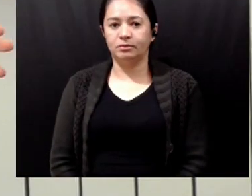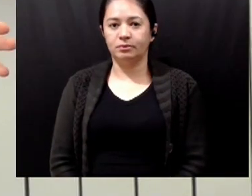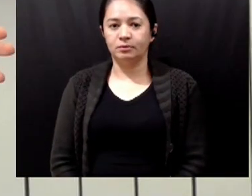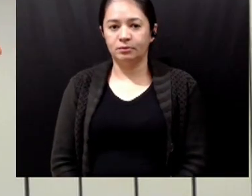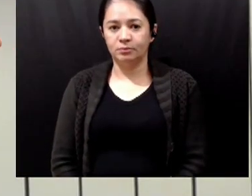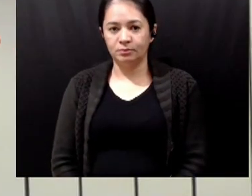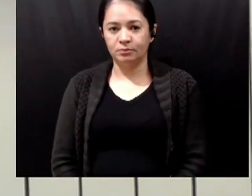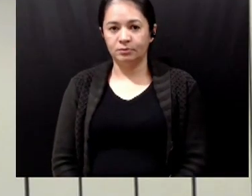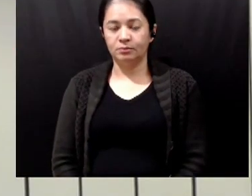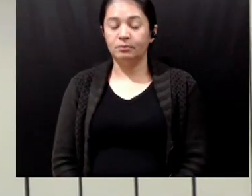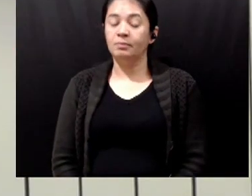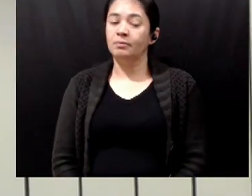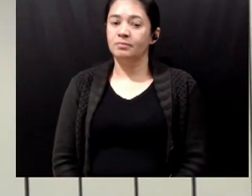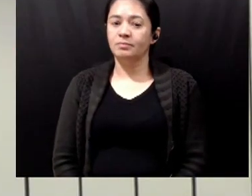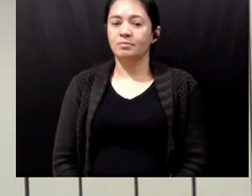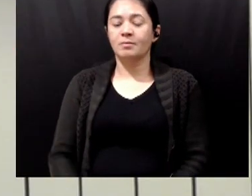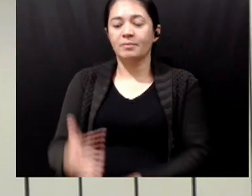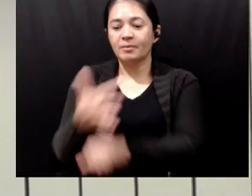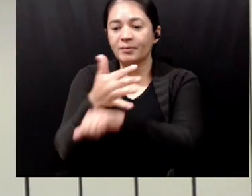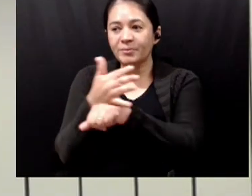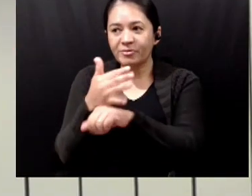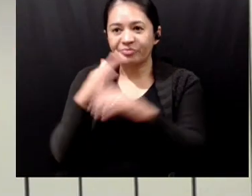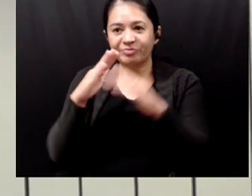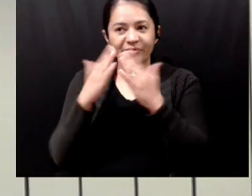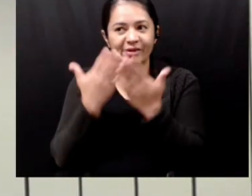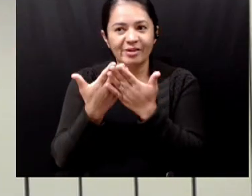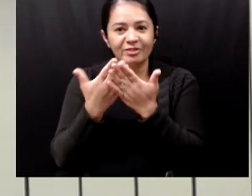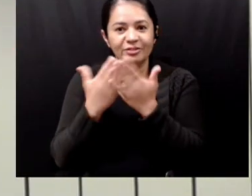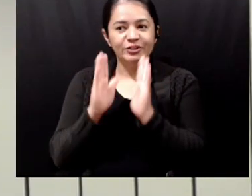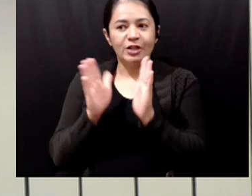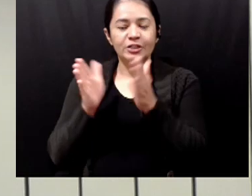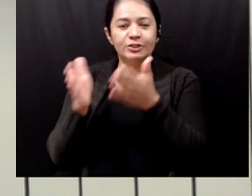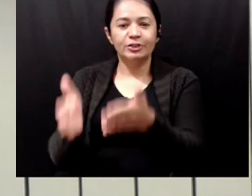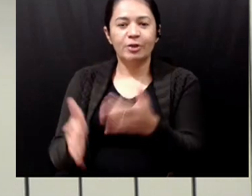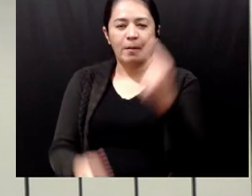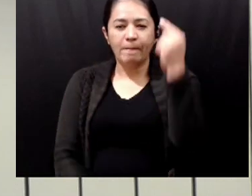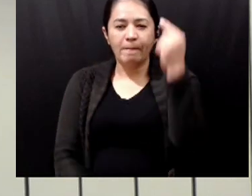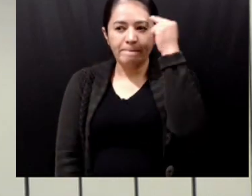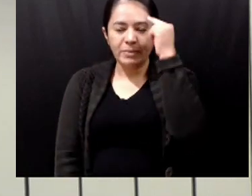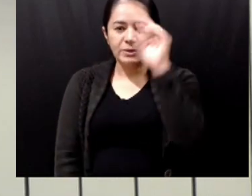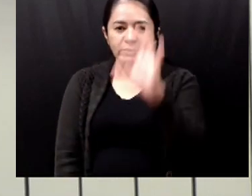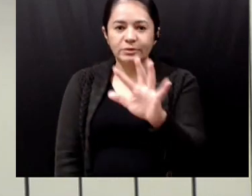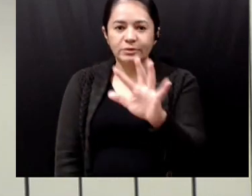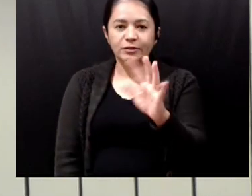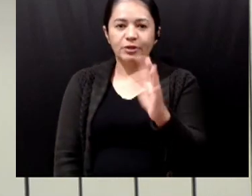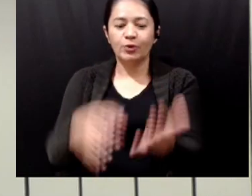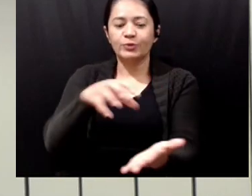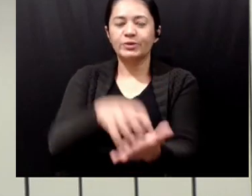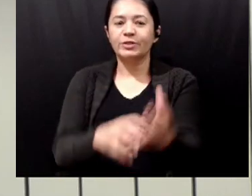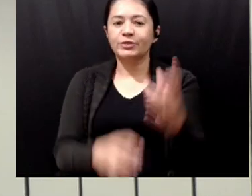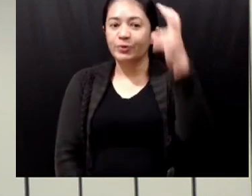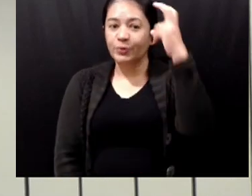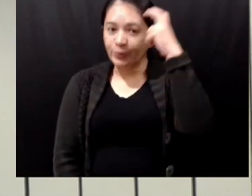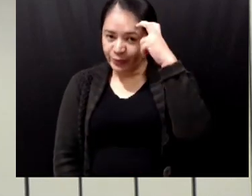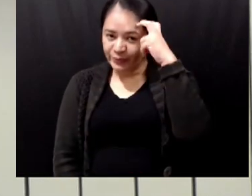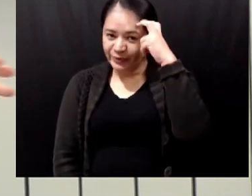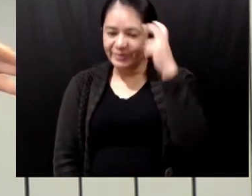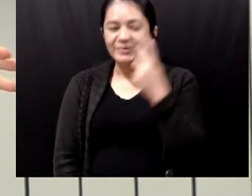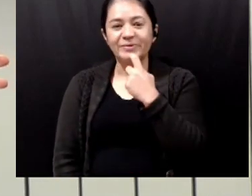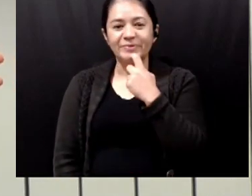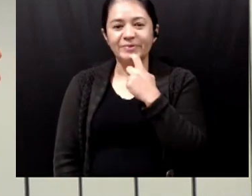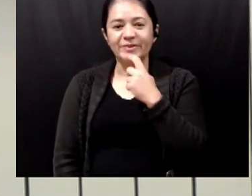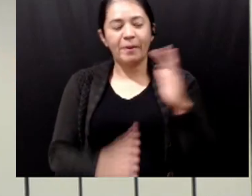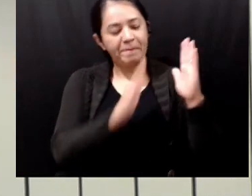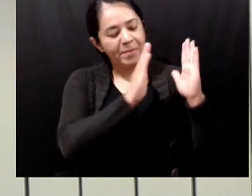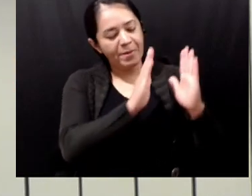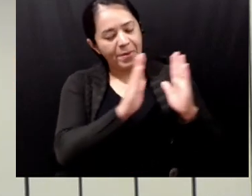As férias escolares chegaram e, pensando nisso, o Centro Cultural SESI Campinas conta com uma programação